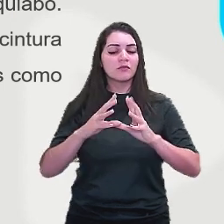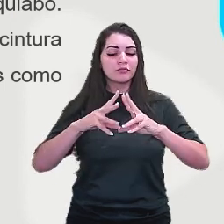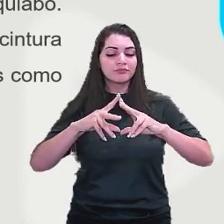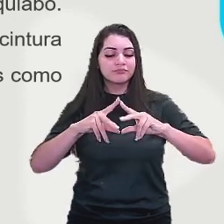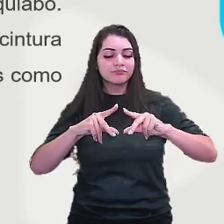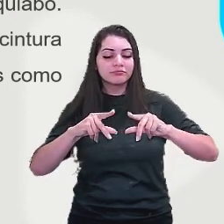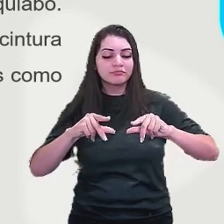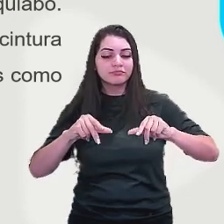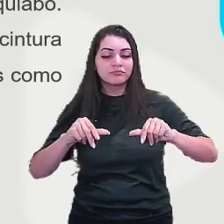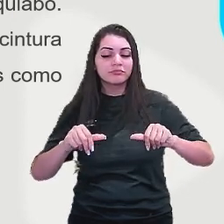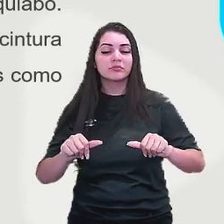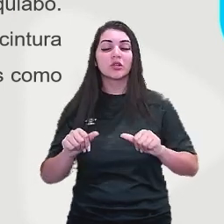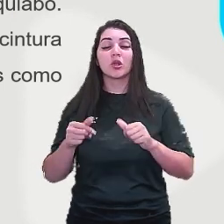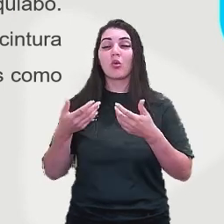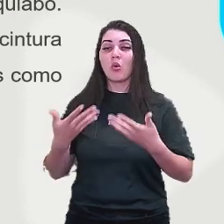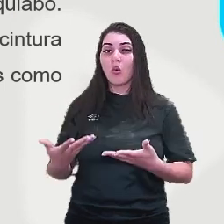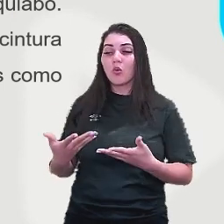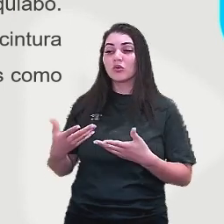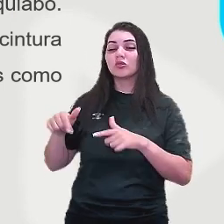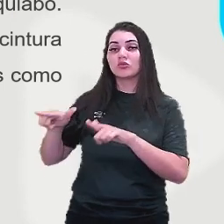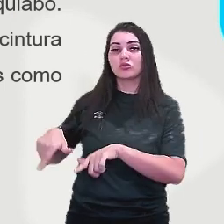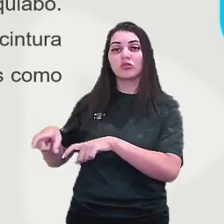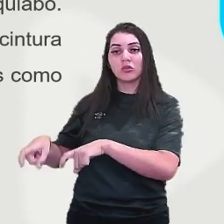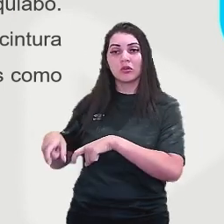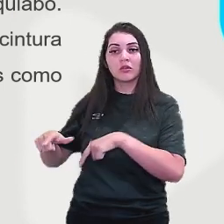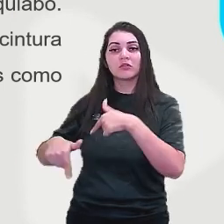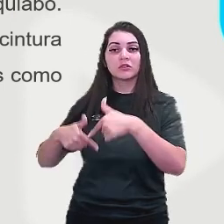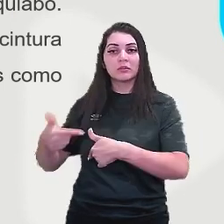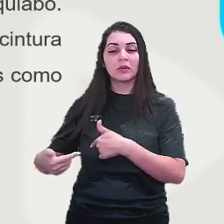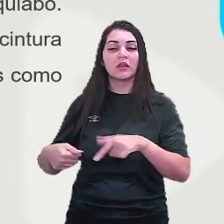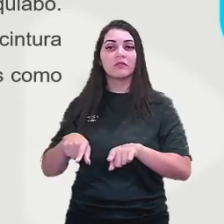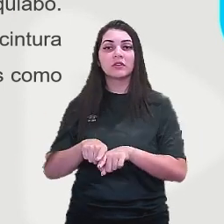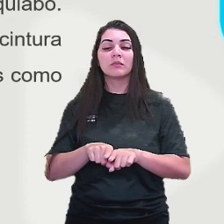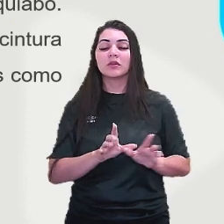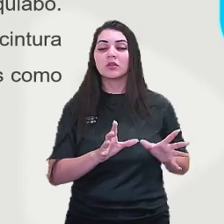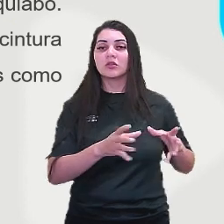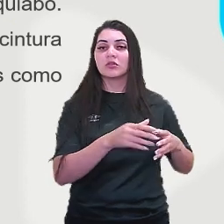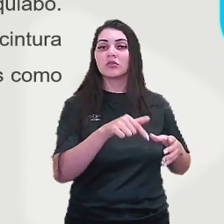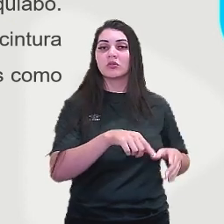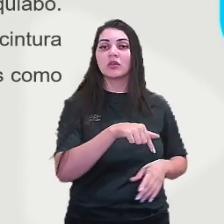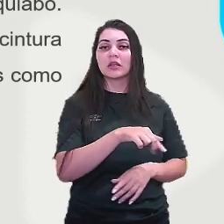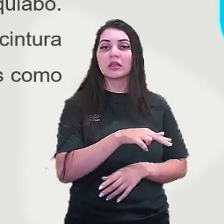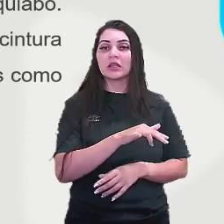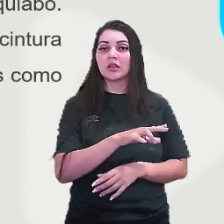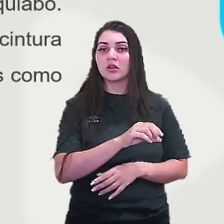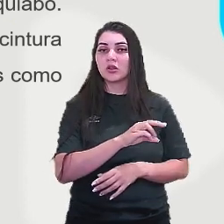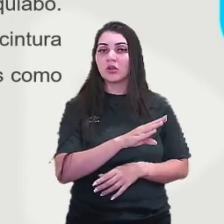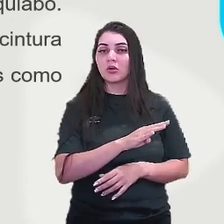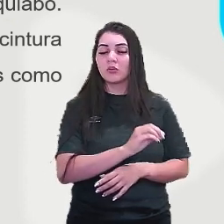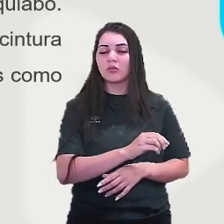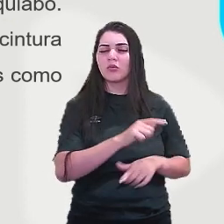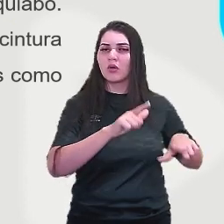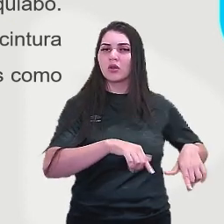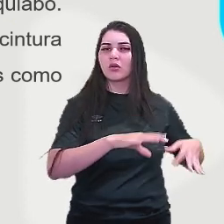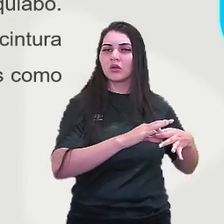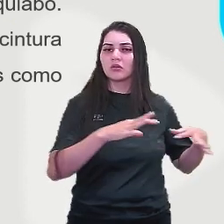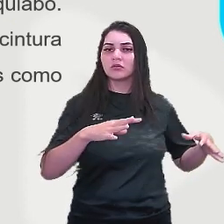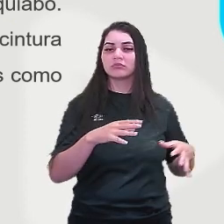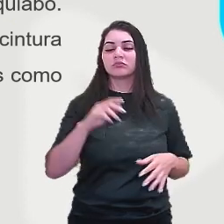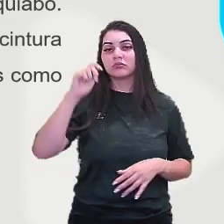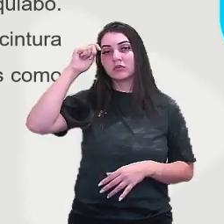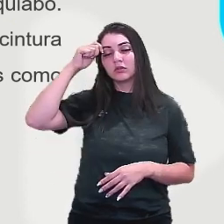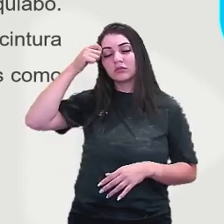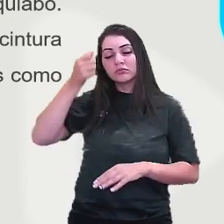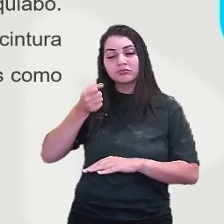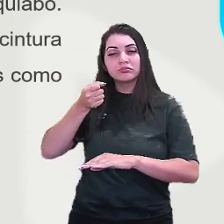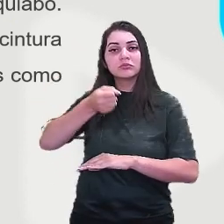disseminando, tanto nas fazendas onde trabalhavam, como nos quilombos, que era espaço de liberdade. Os africanos introduziram alimentos